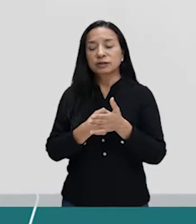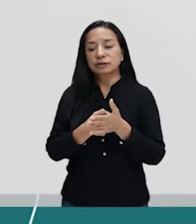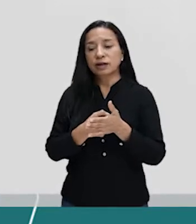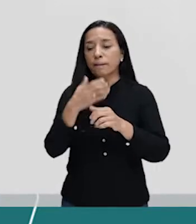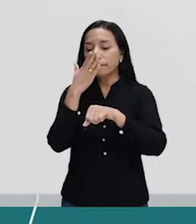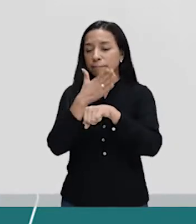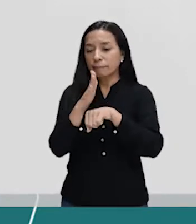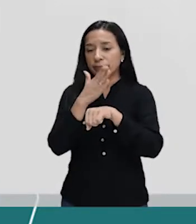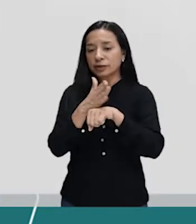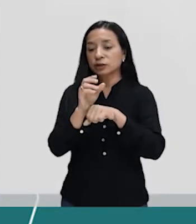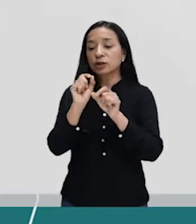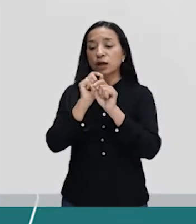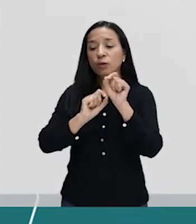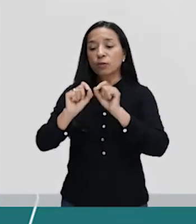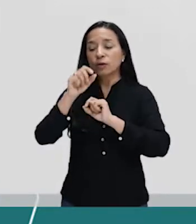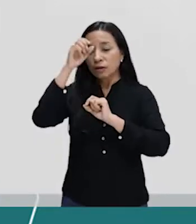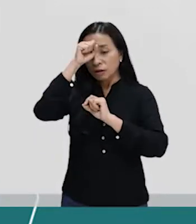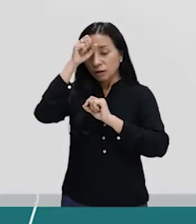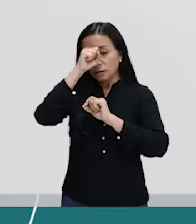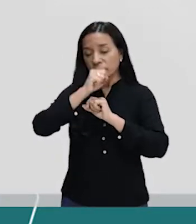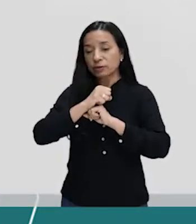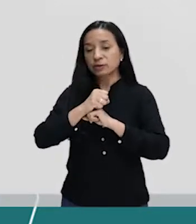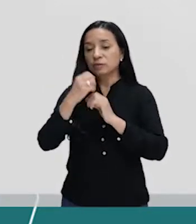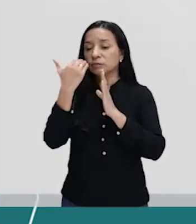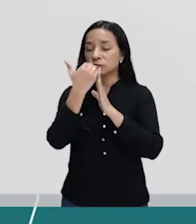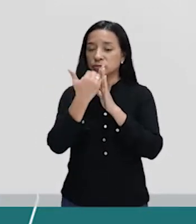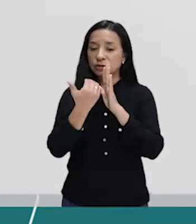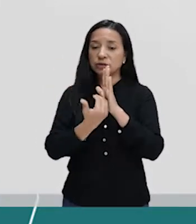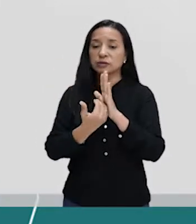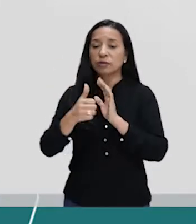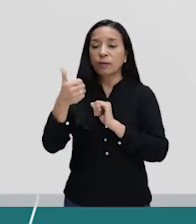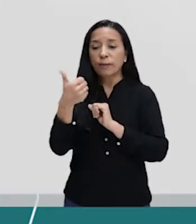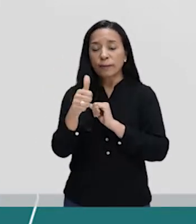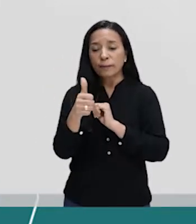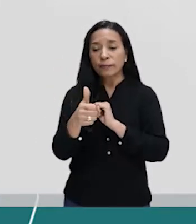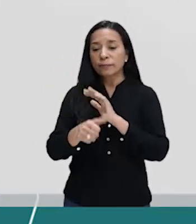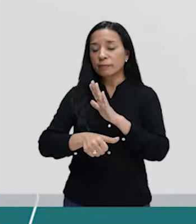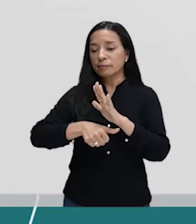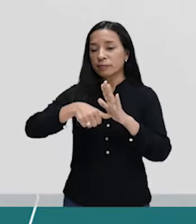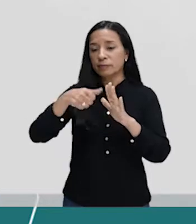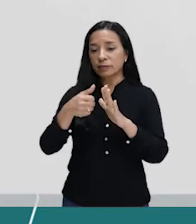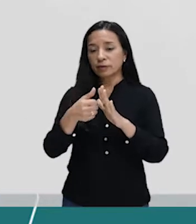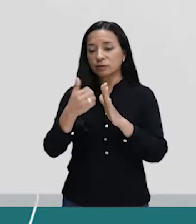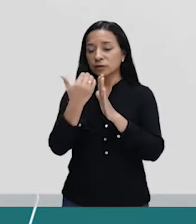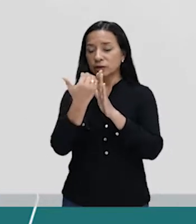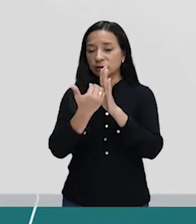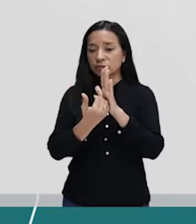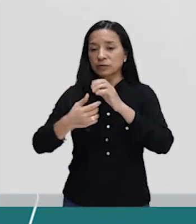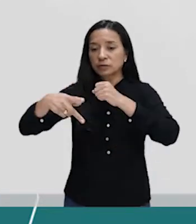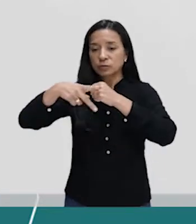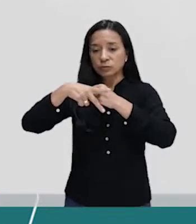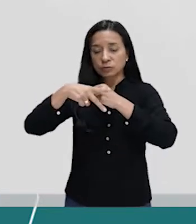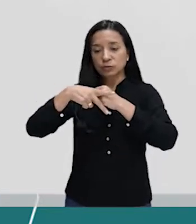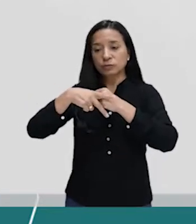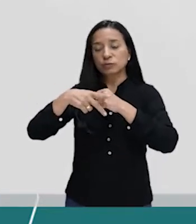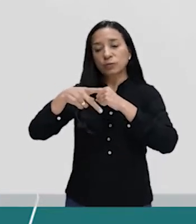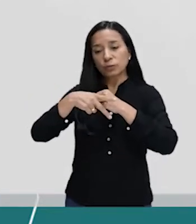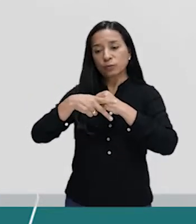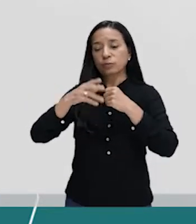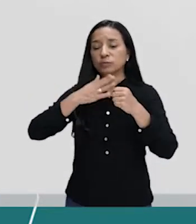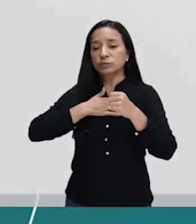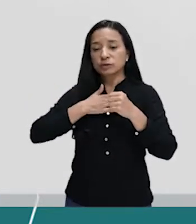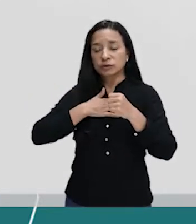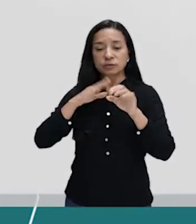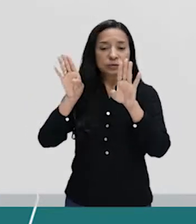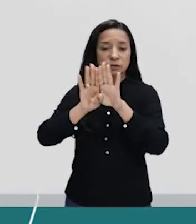colocar em prática o que nós vimos aqui sobre a classificação, a primeira parte da classificação dos pronomes, né? Nós vimos pronomes possessivos e